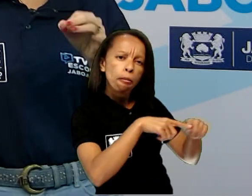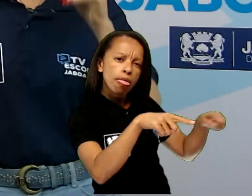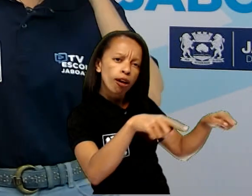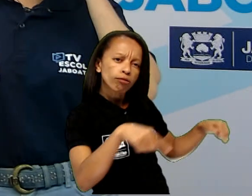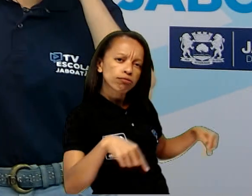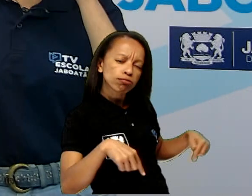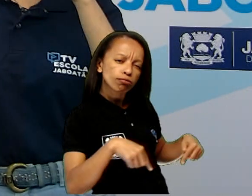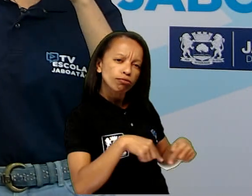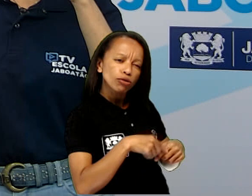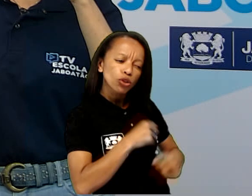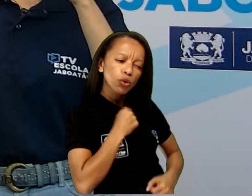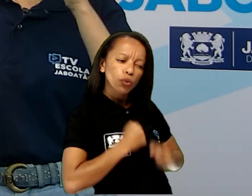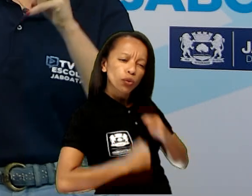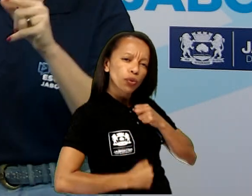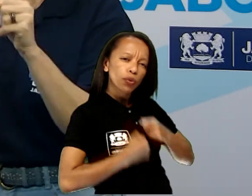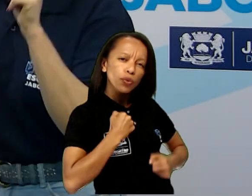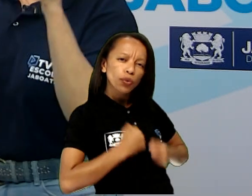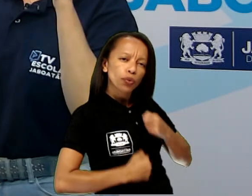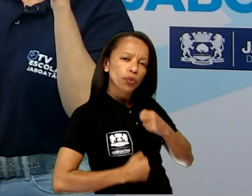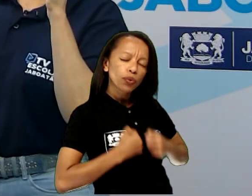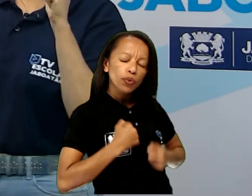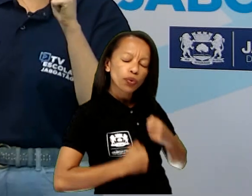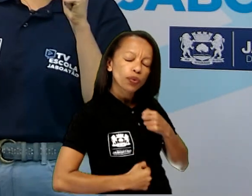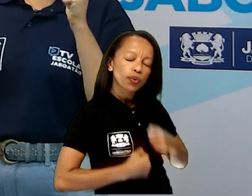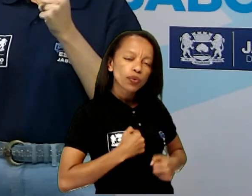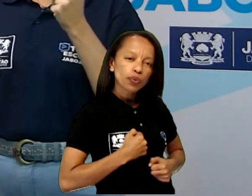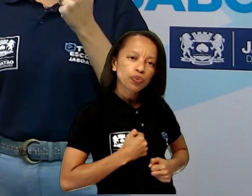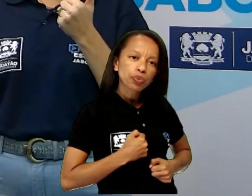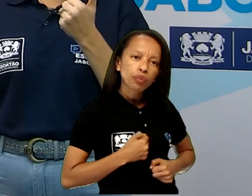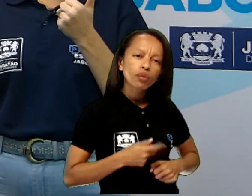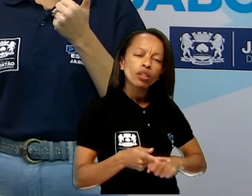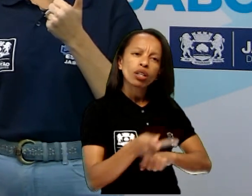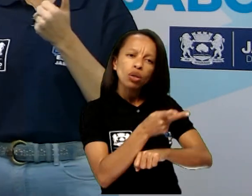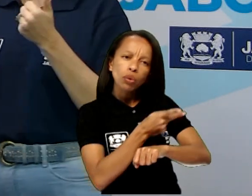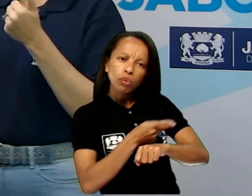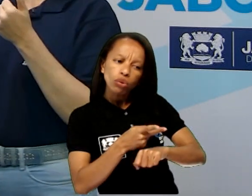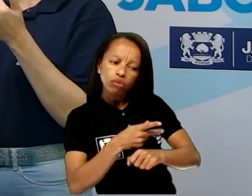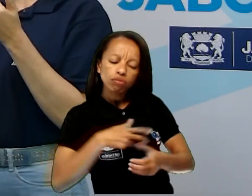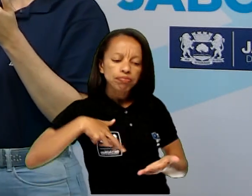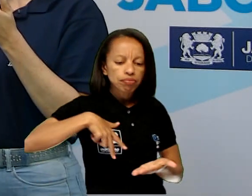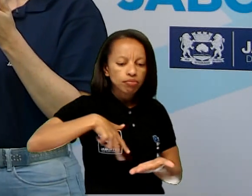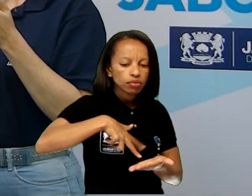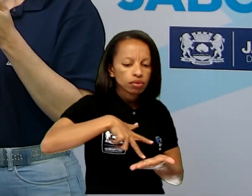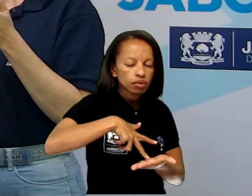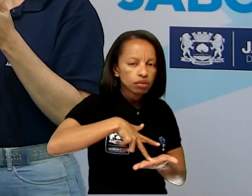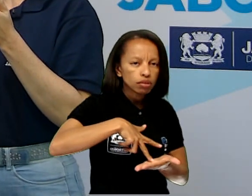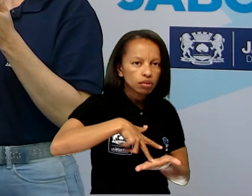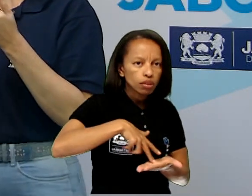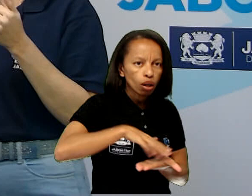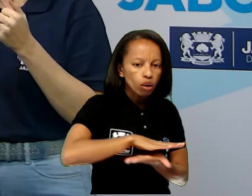olha, preste atenção. Procura andar no banheiro quando ele tiver o quê?